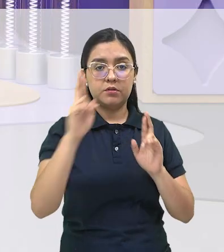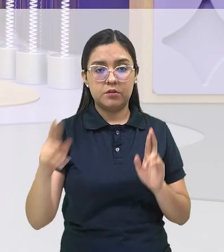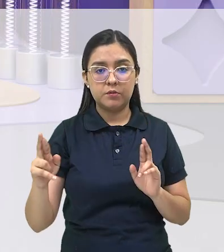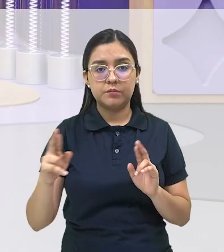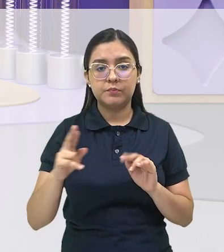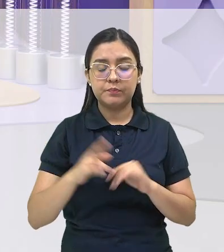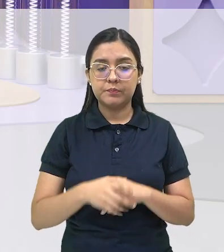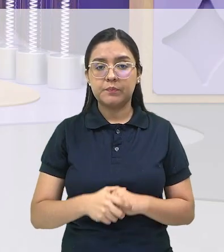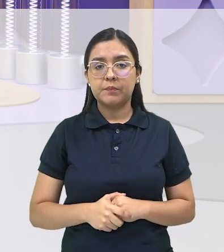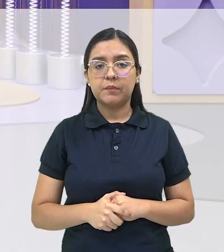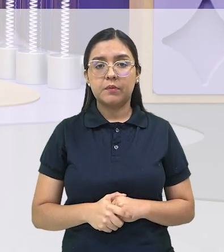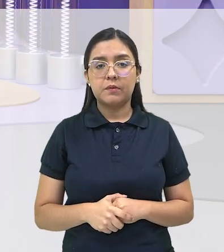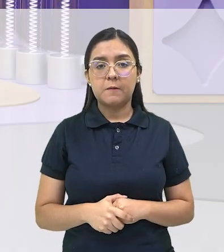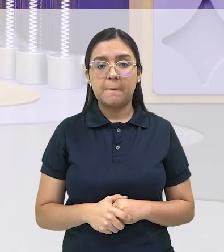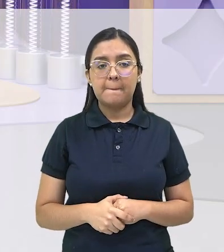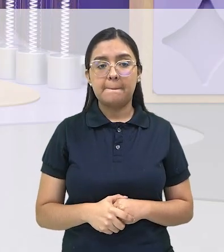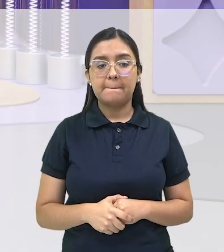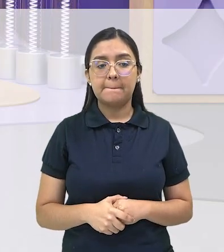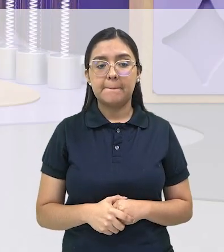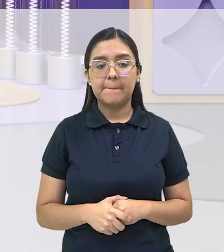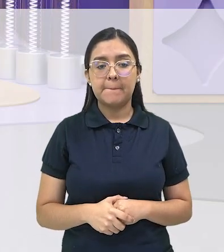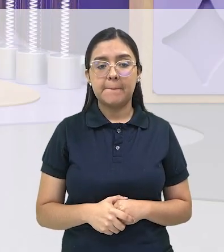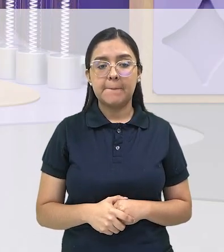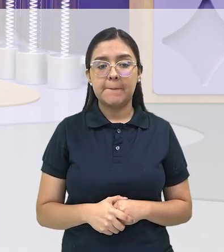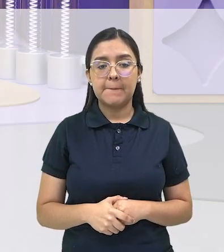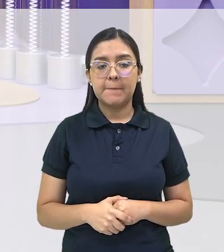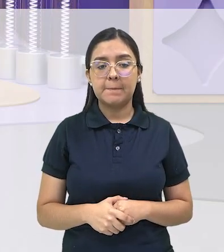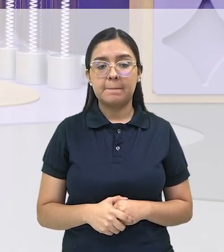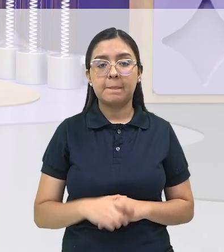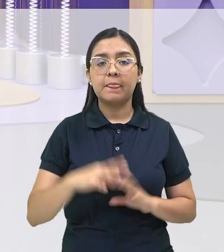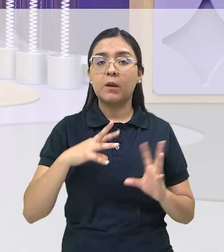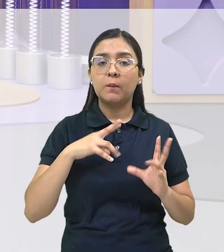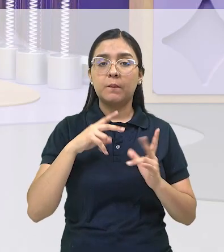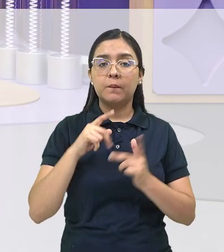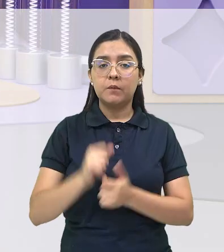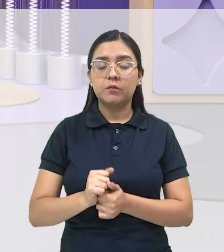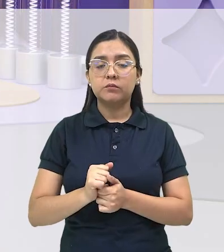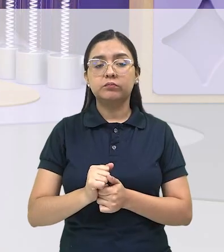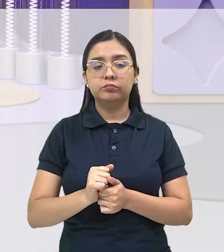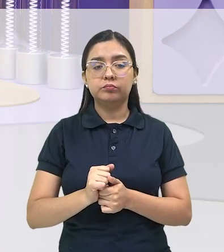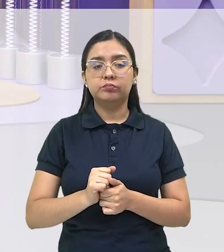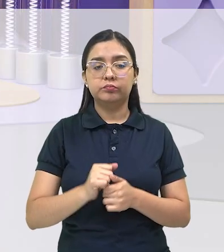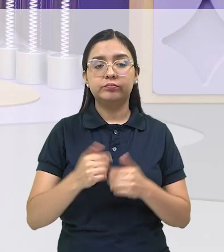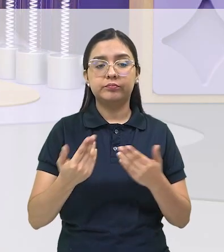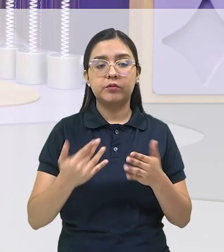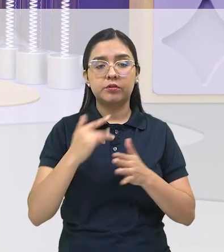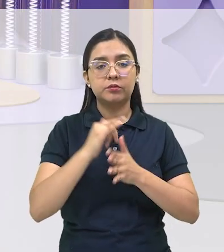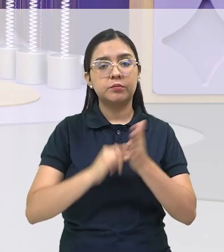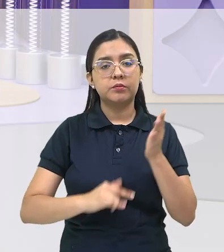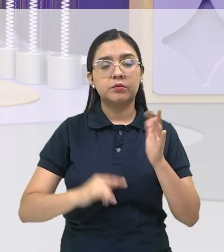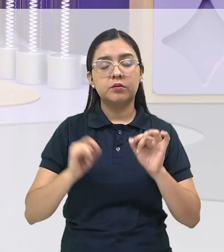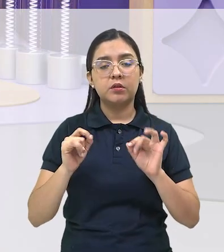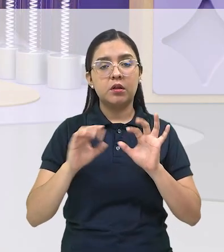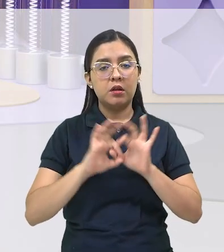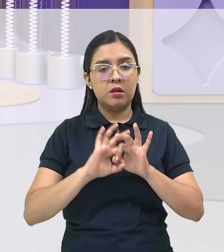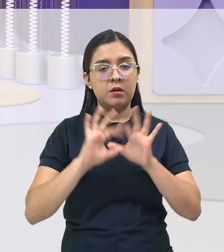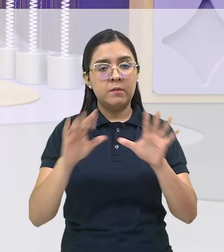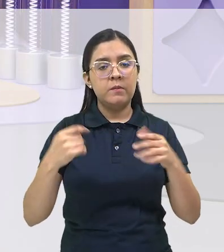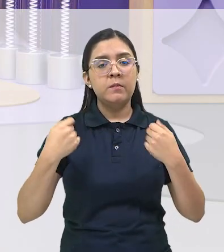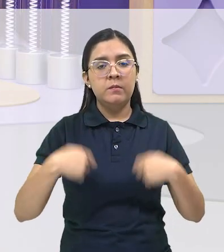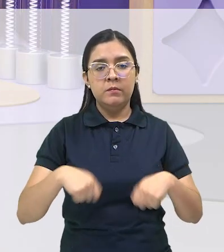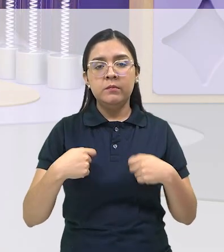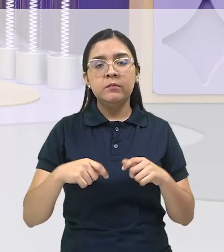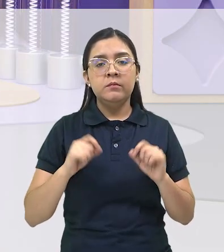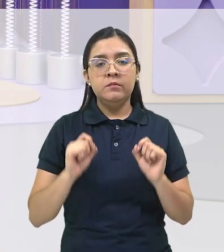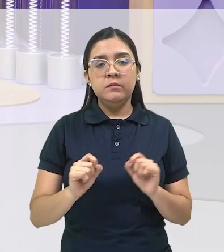nossas religiões, né, o mundo inteiro está dizendo, né, por meio dessa declaração, de que há liberdade,